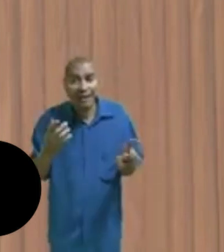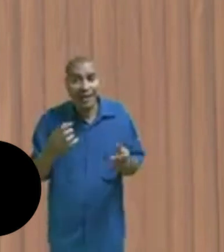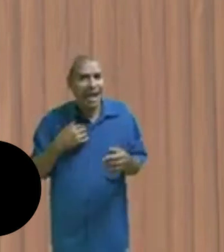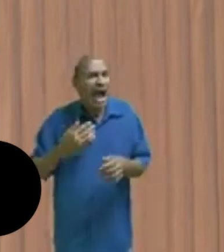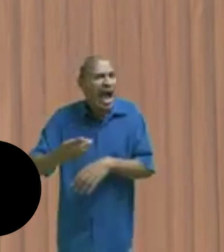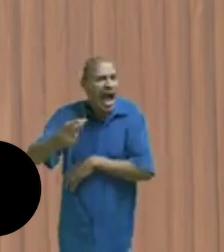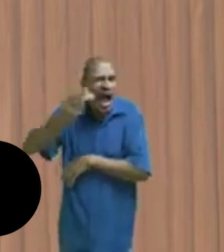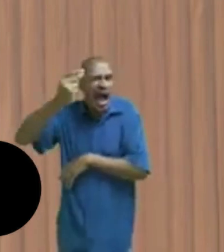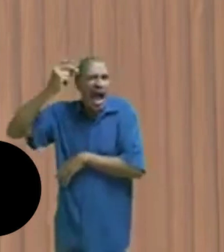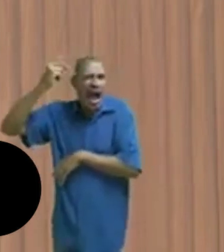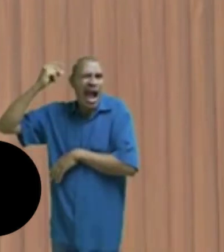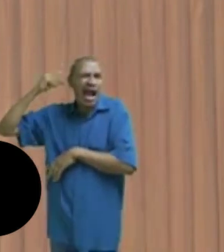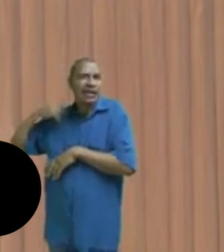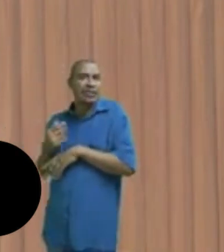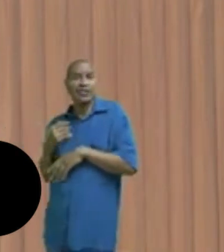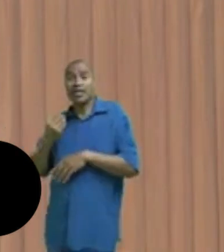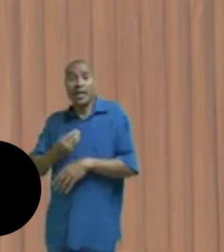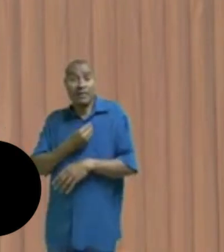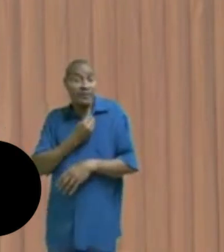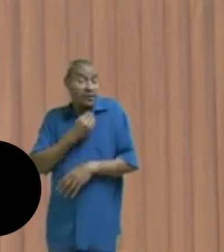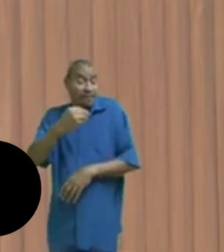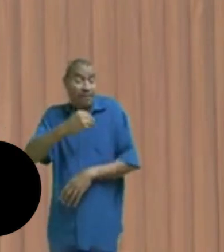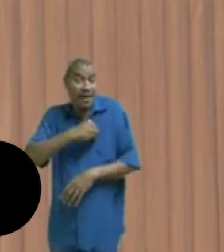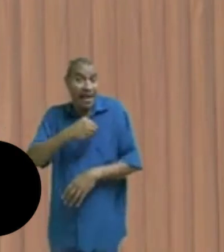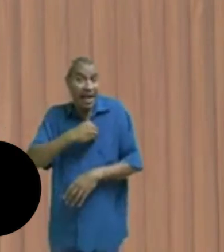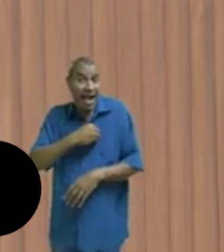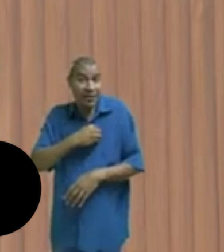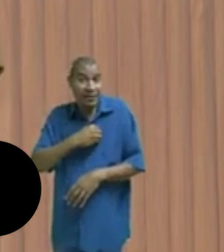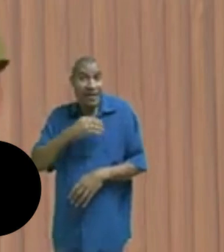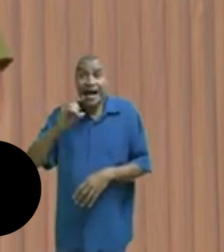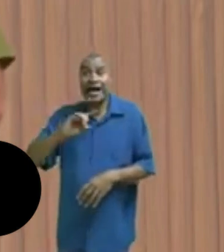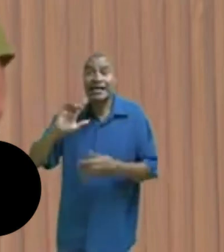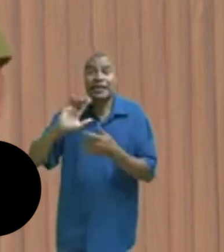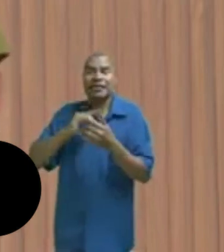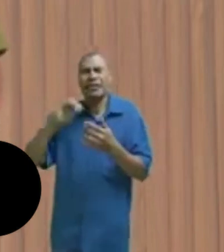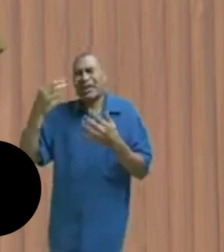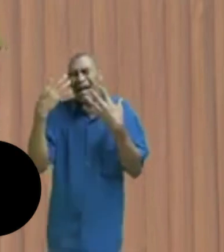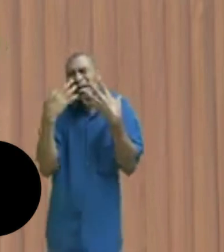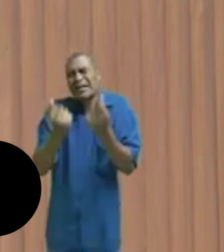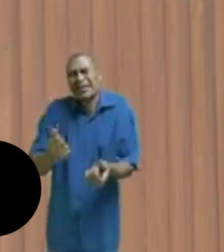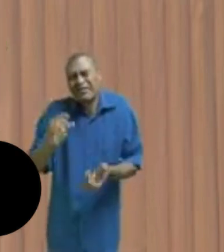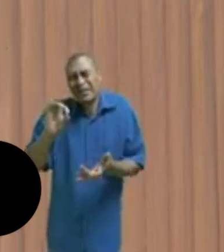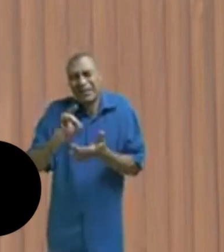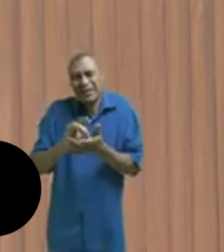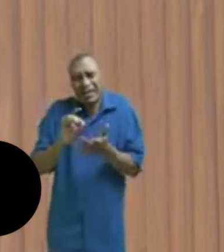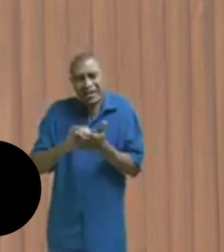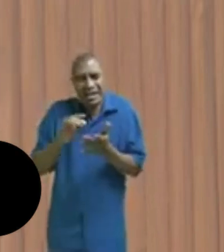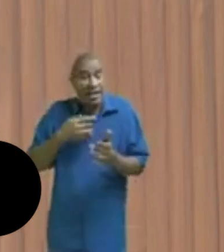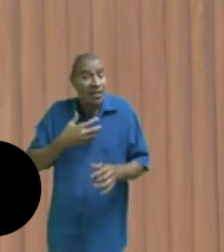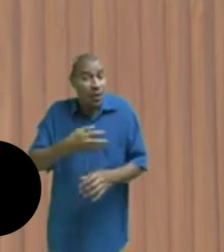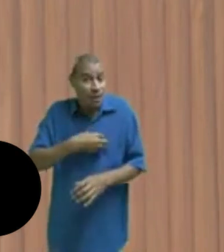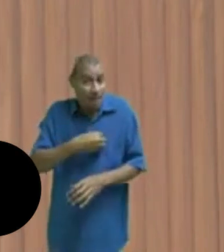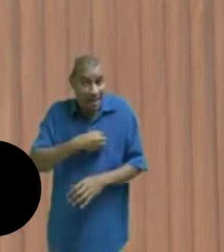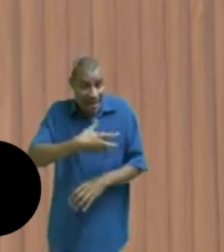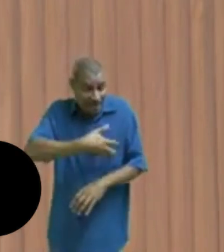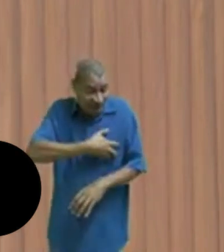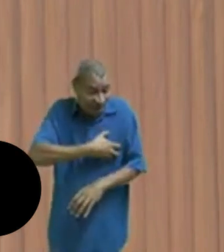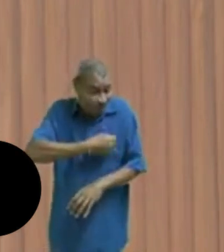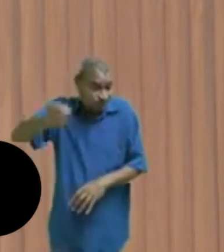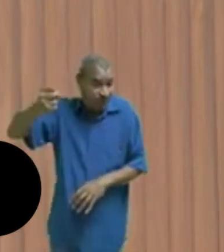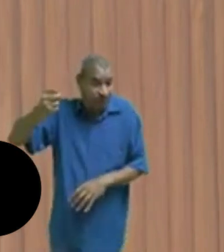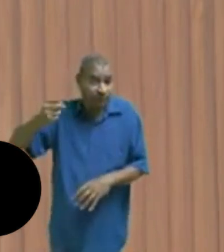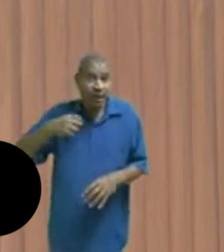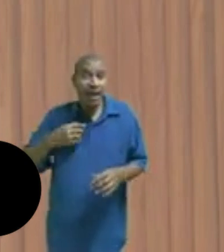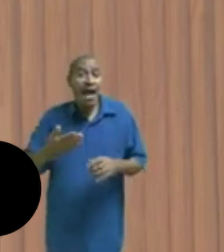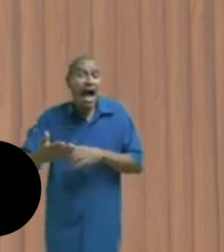nesse momento a luz se acende. Então o homem passa a entender quem ele é, quem Deus é, como ele estava